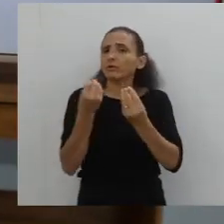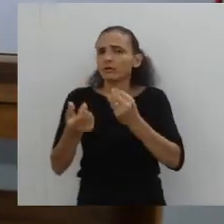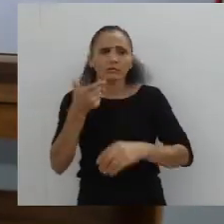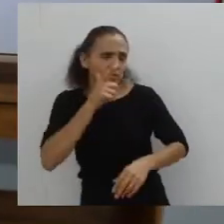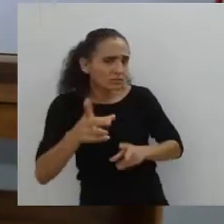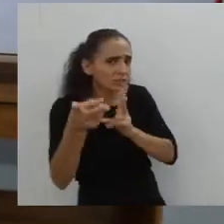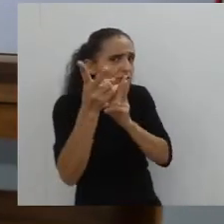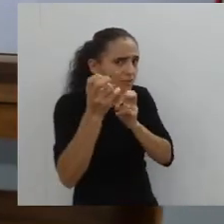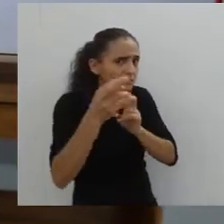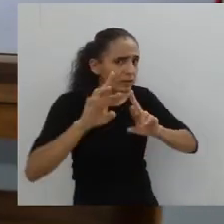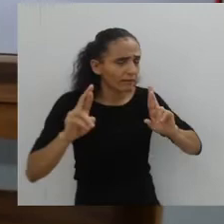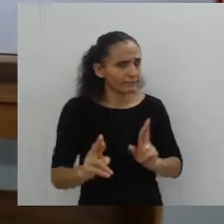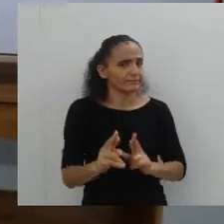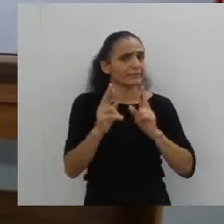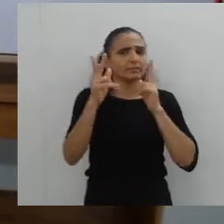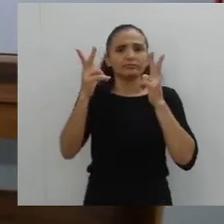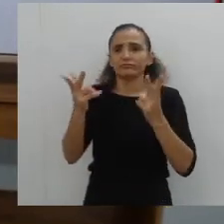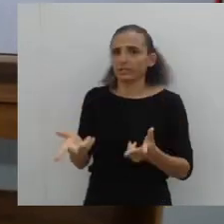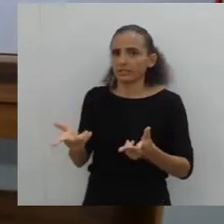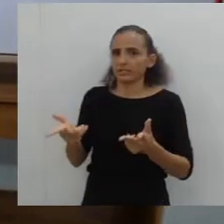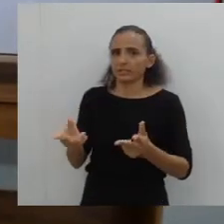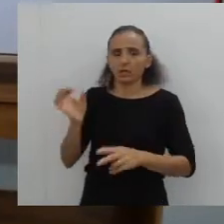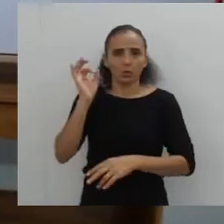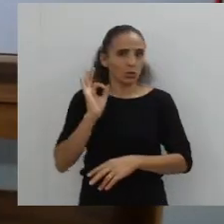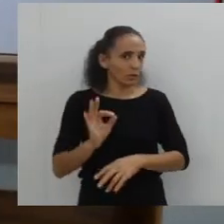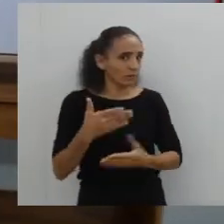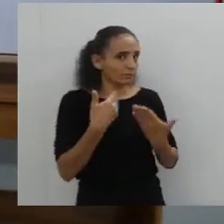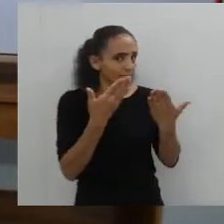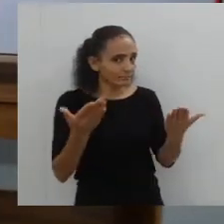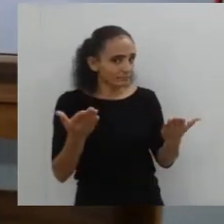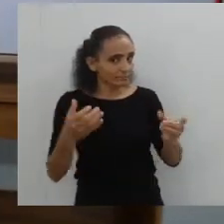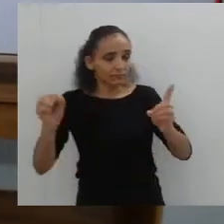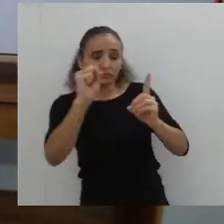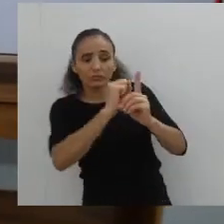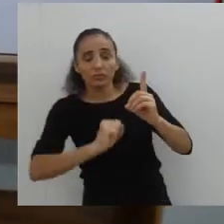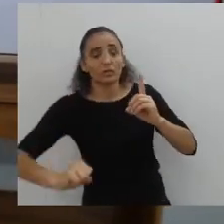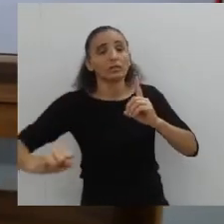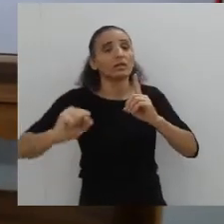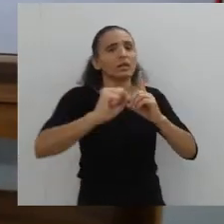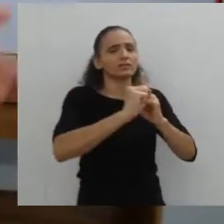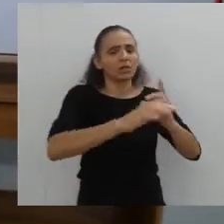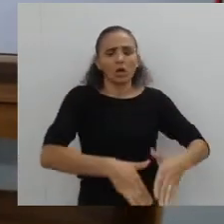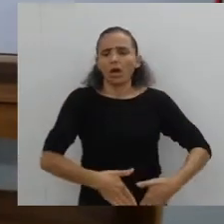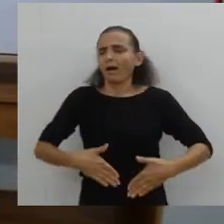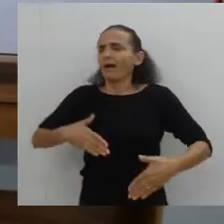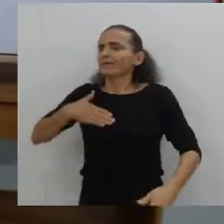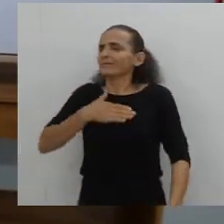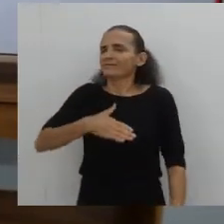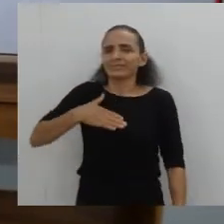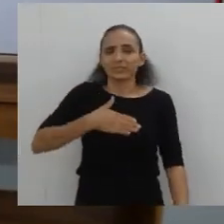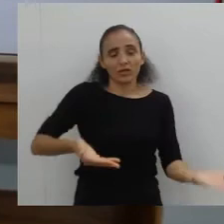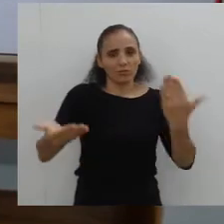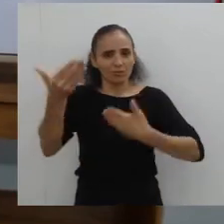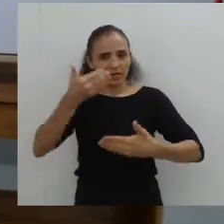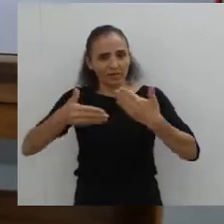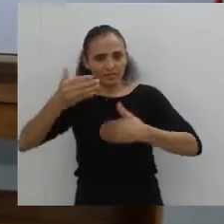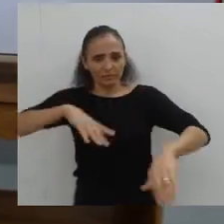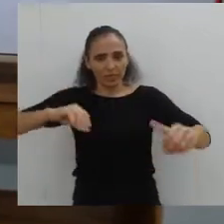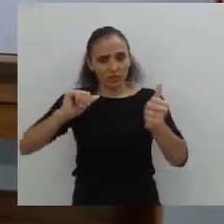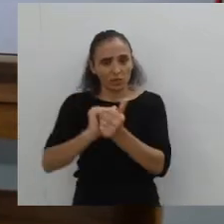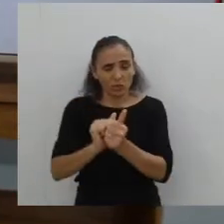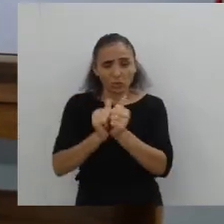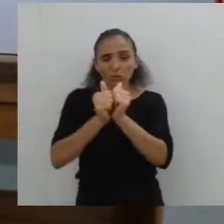consegue perceber a diferença? Tá certo? Então, a socialização, o prazer que obtemos ao praticar um jogo, ele